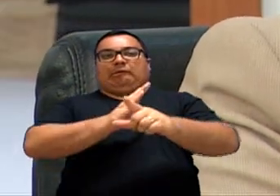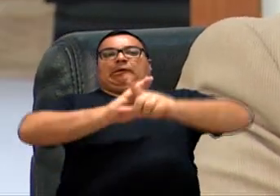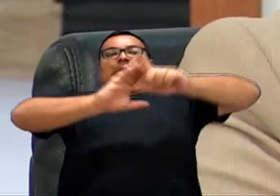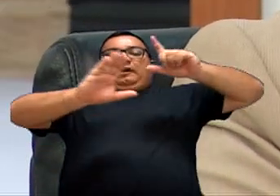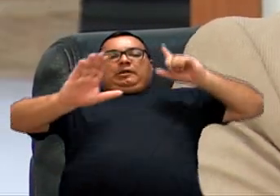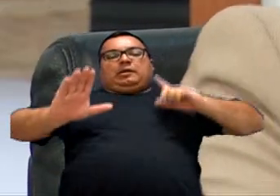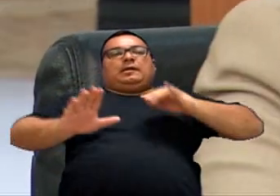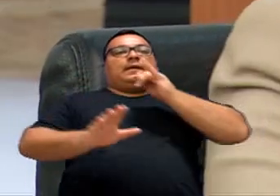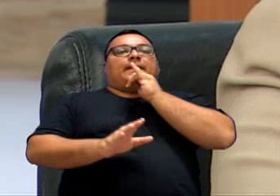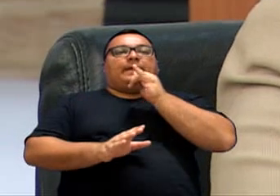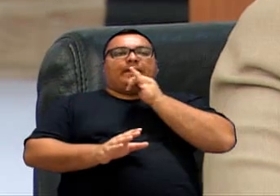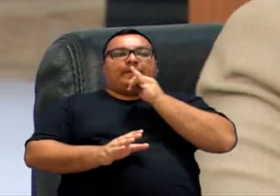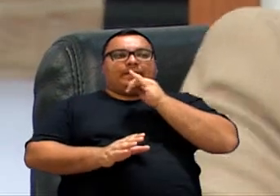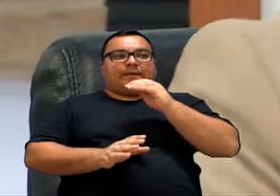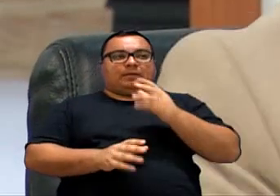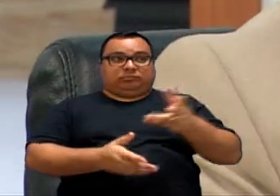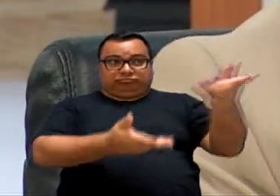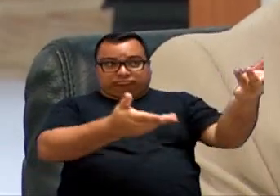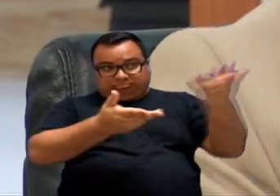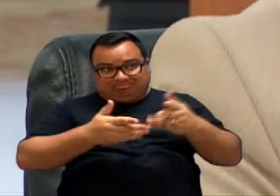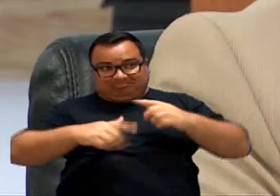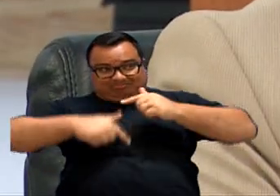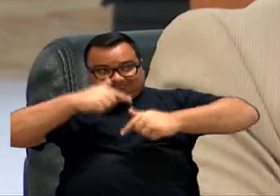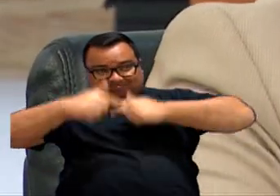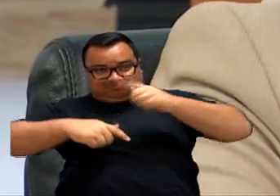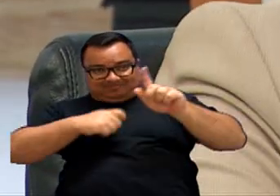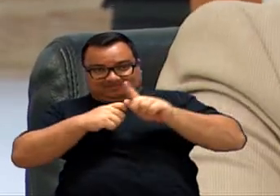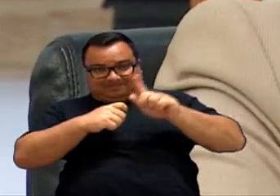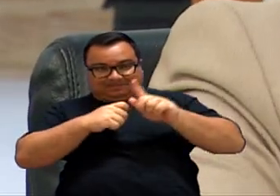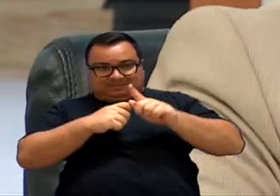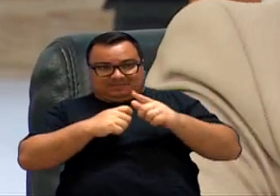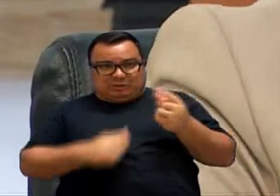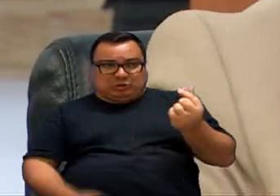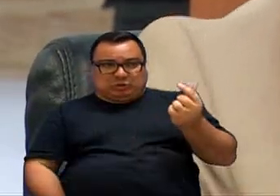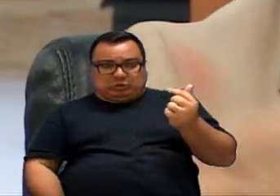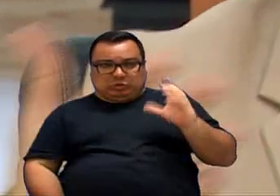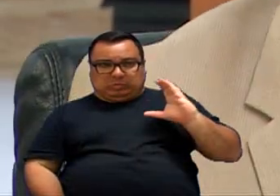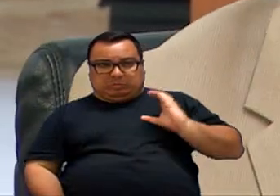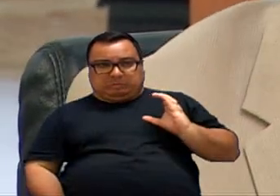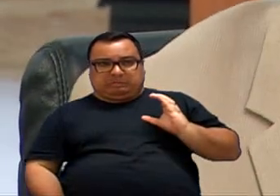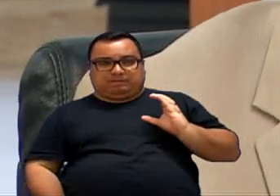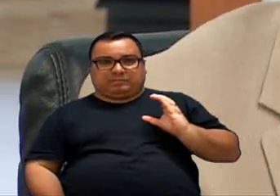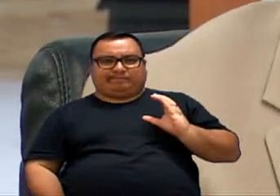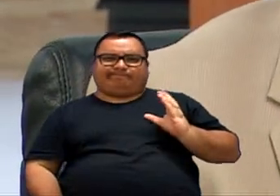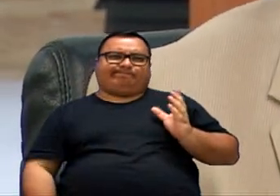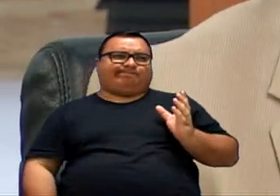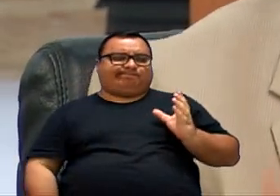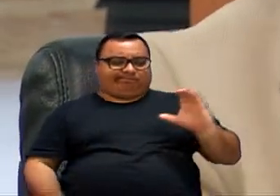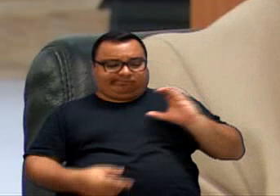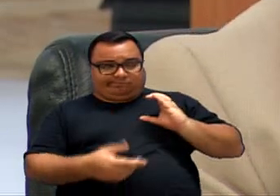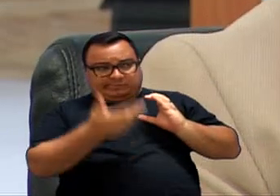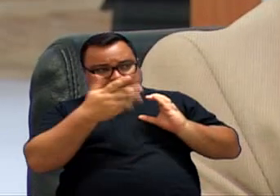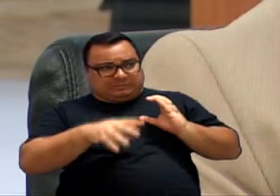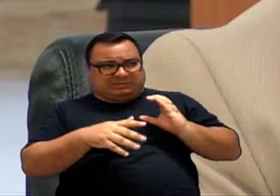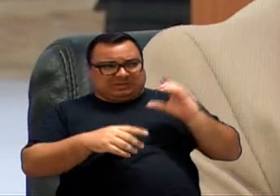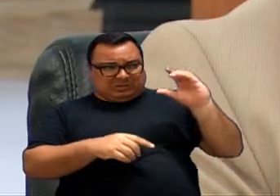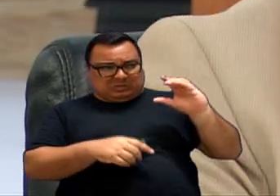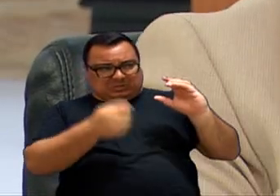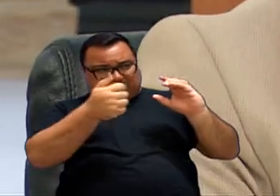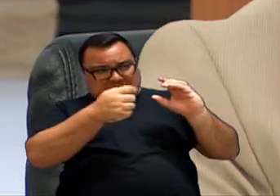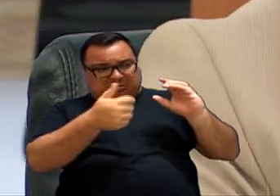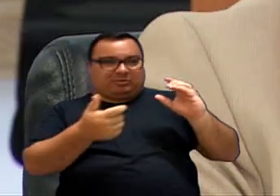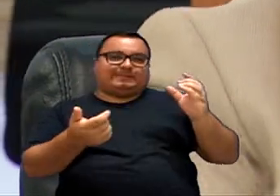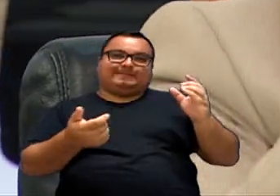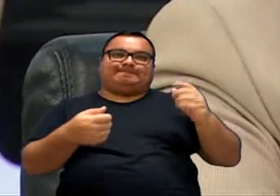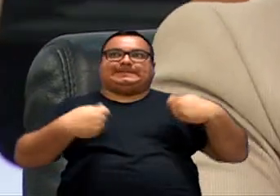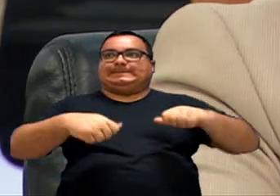às vezes, pelo salário oferecido, a gente tem que arrumar algum jeito de melhorar. O que a gente não pode é ficar